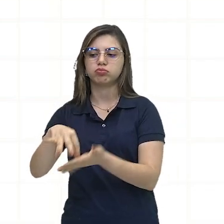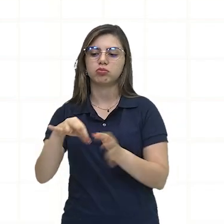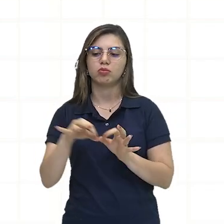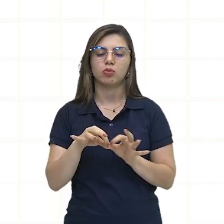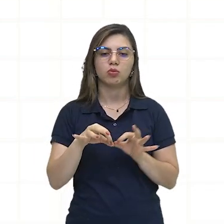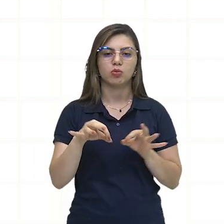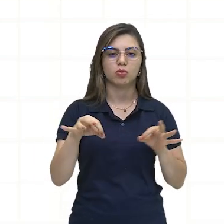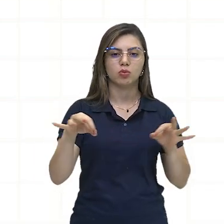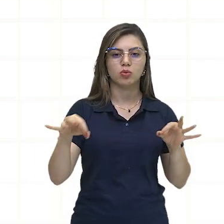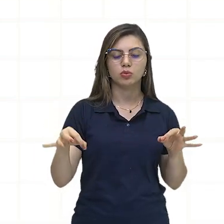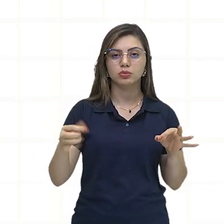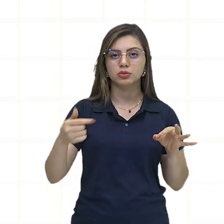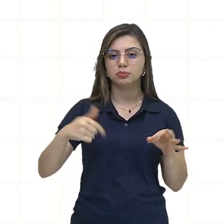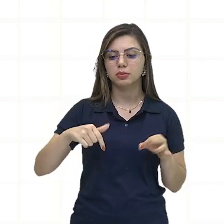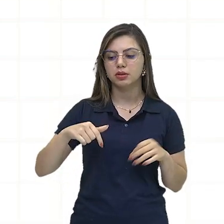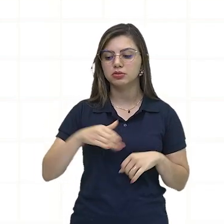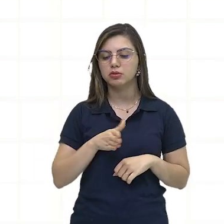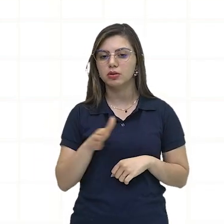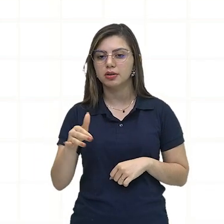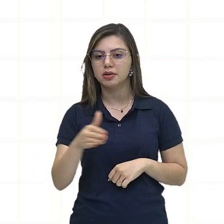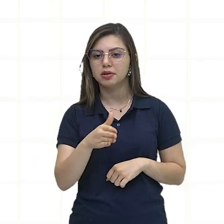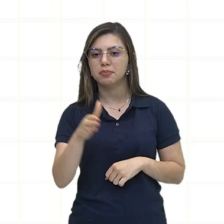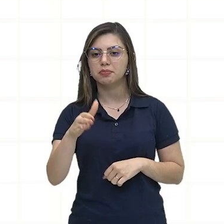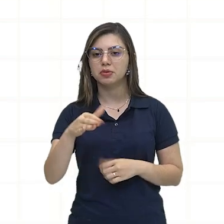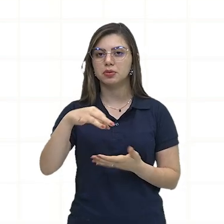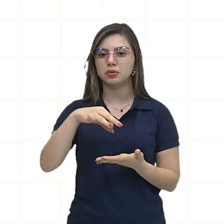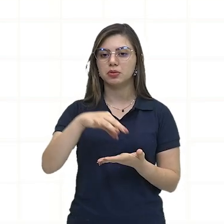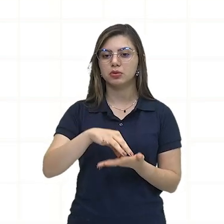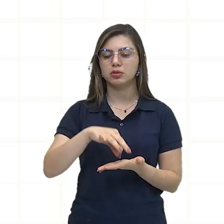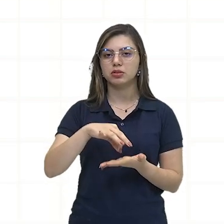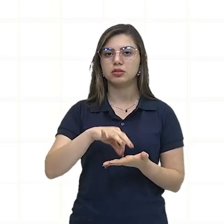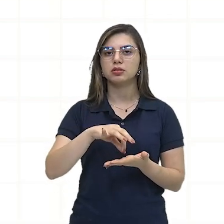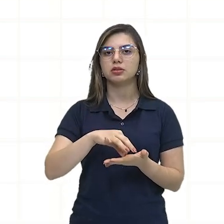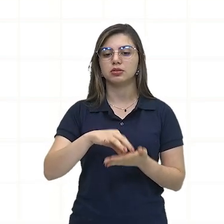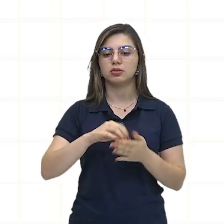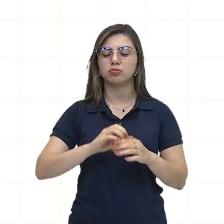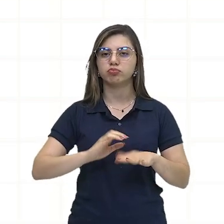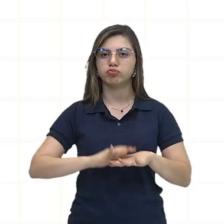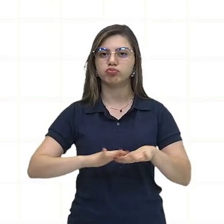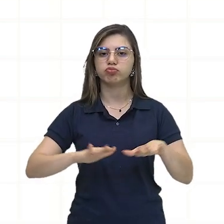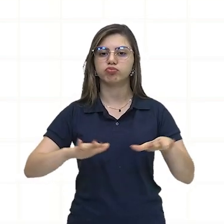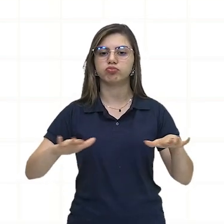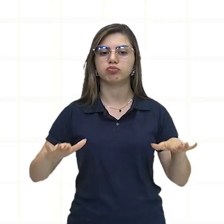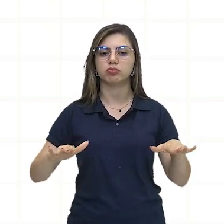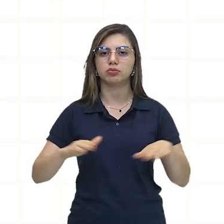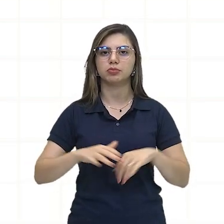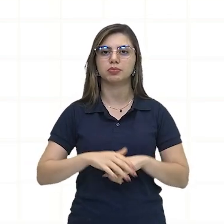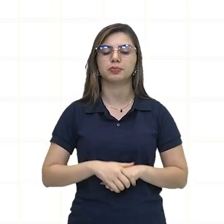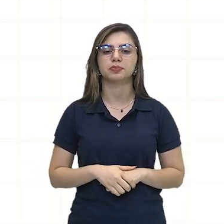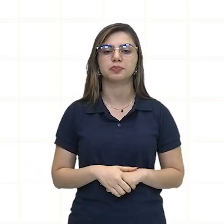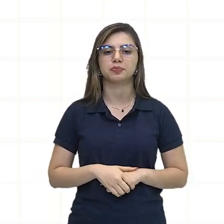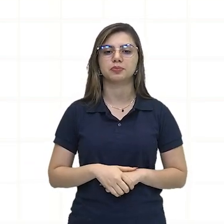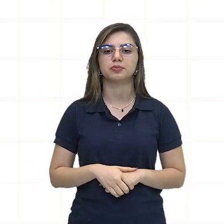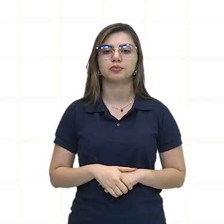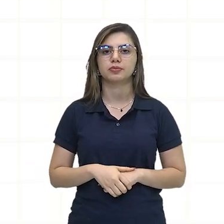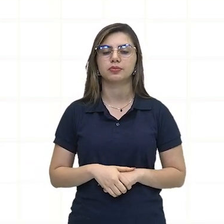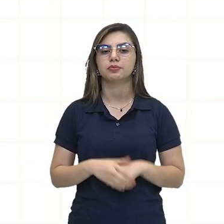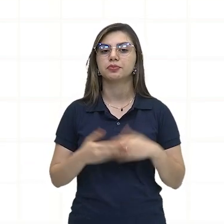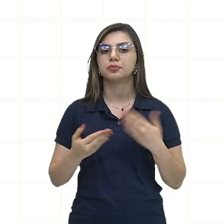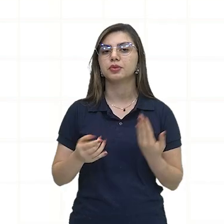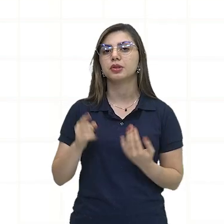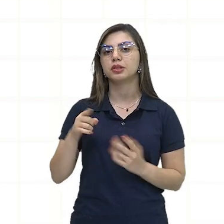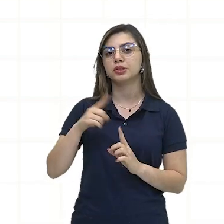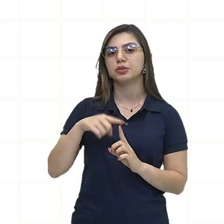distâncias, das direções e também da sua localização plana. Acaba se adotando para as